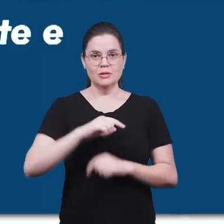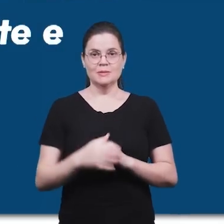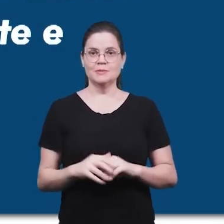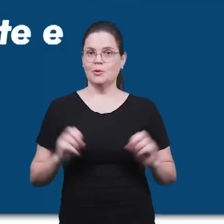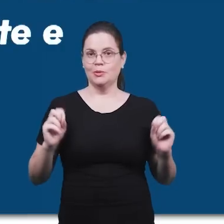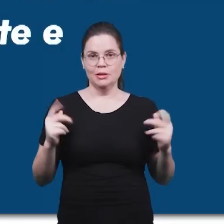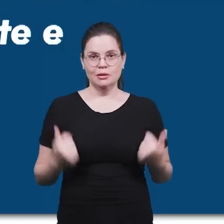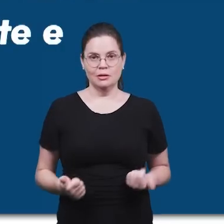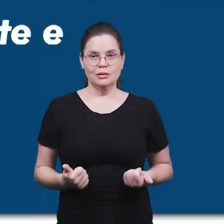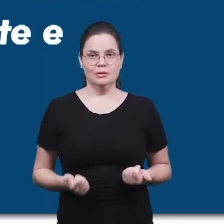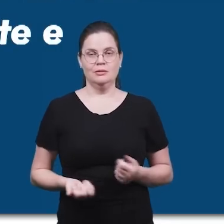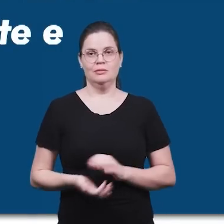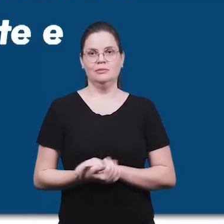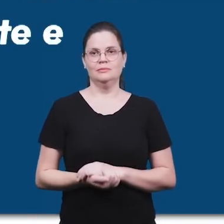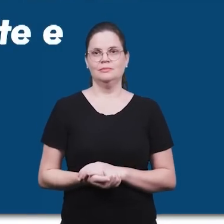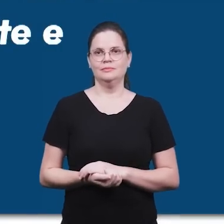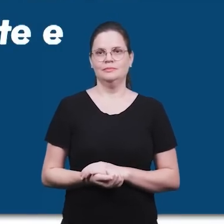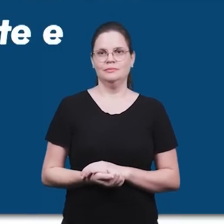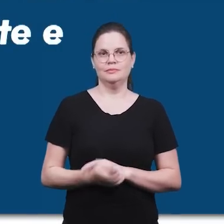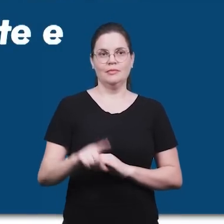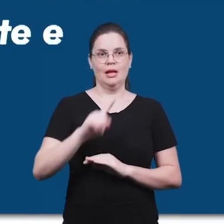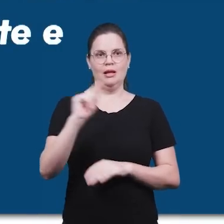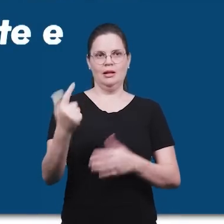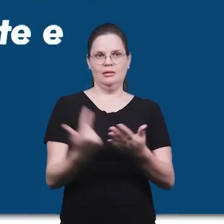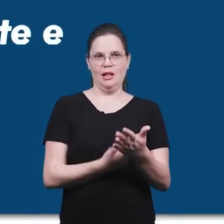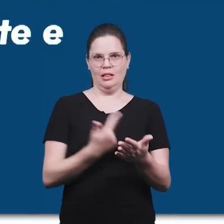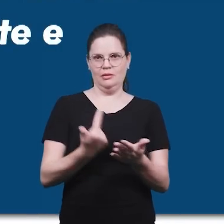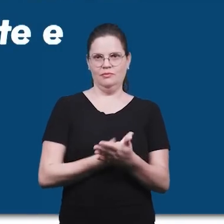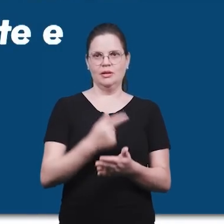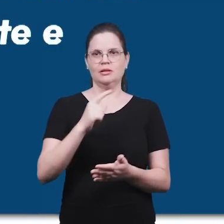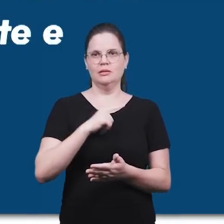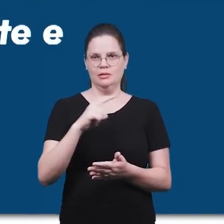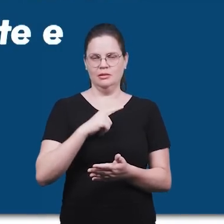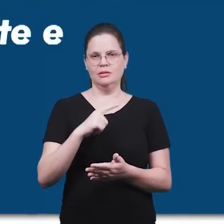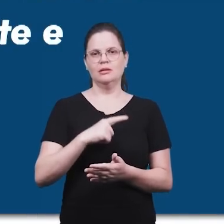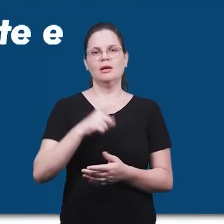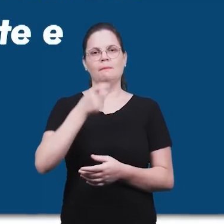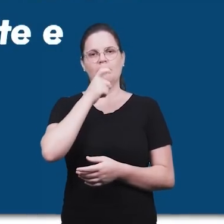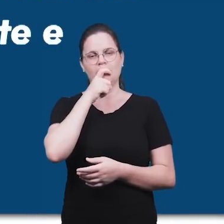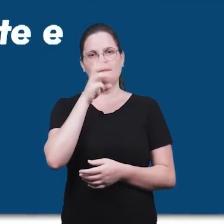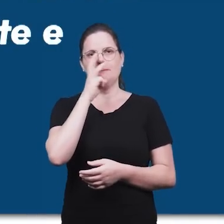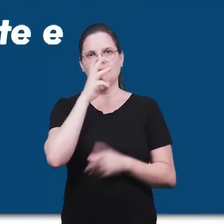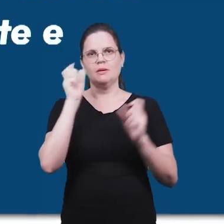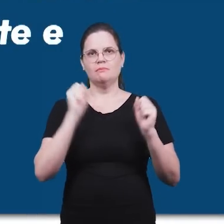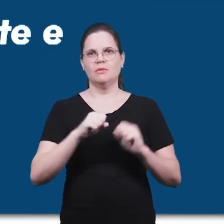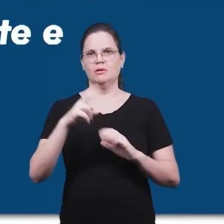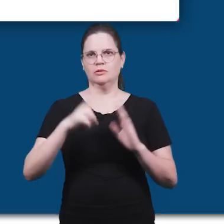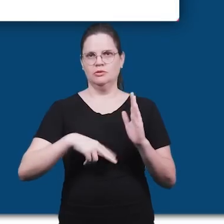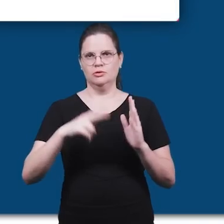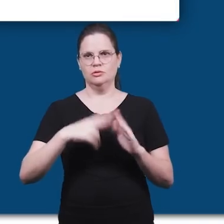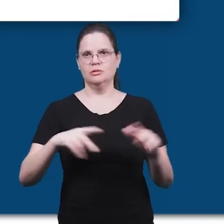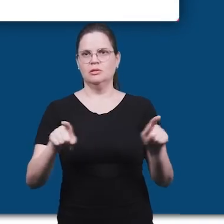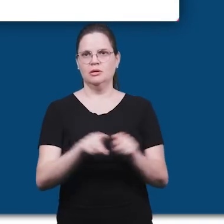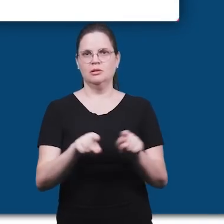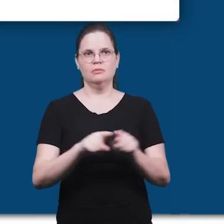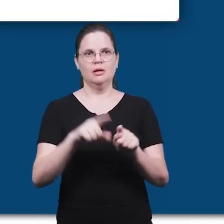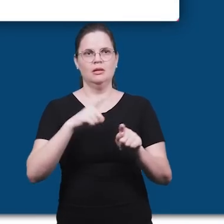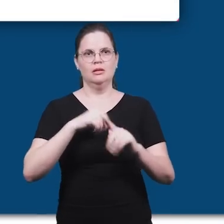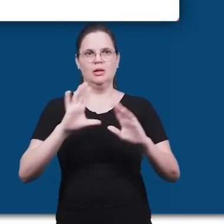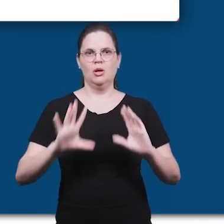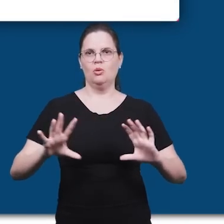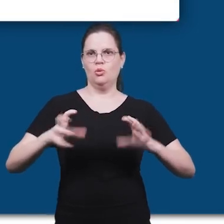tem nos dado, tá certo? Lá na livraria tem os livros para o papai e a mamãe ler. Tem